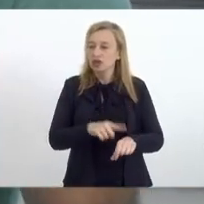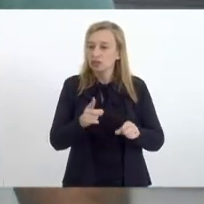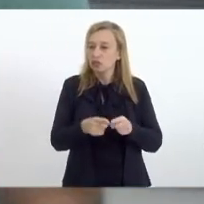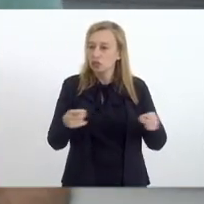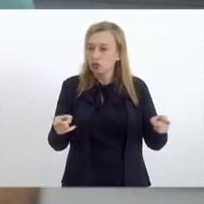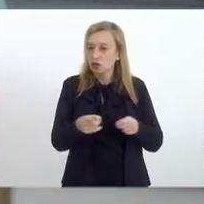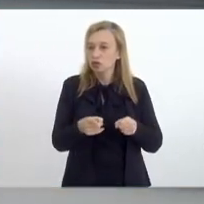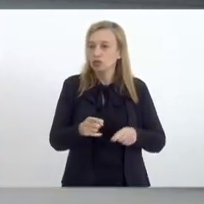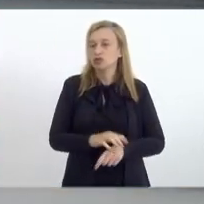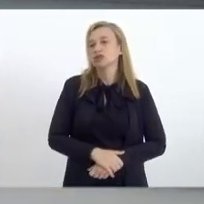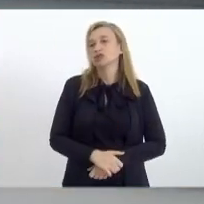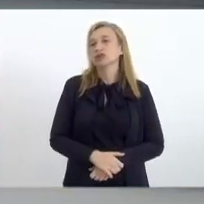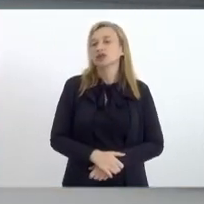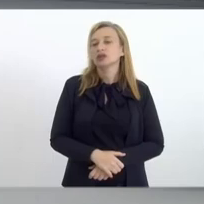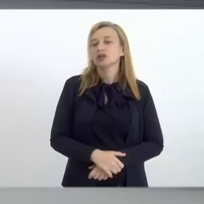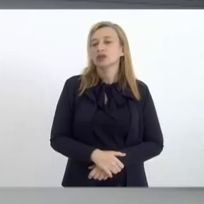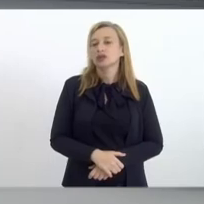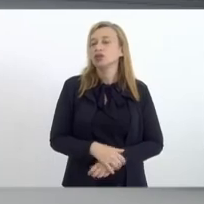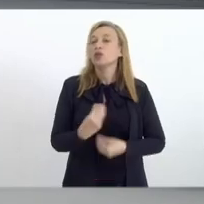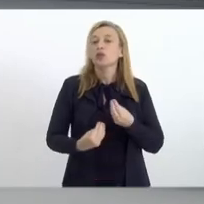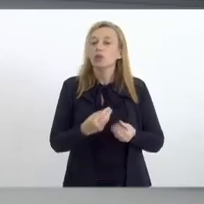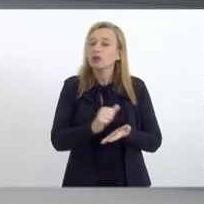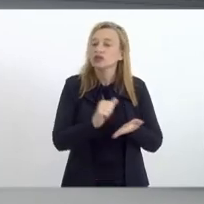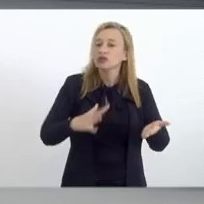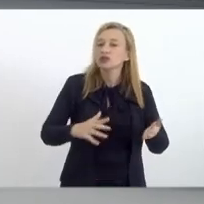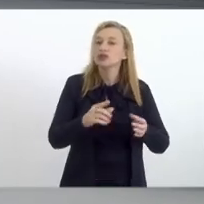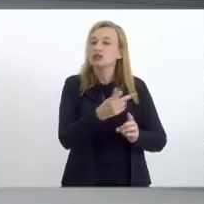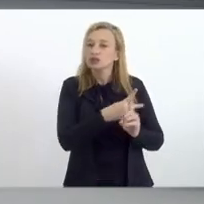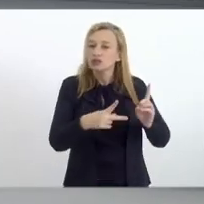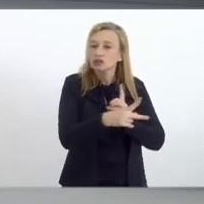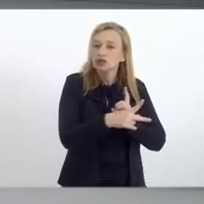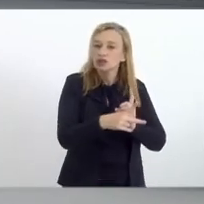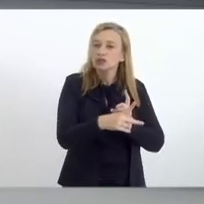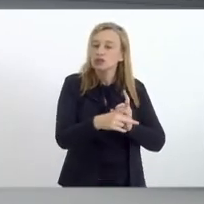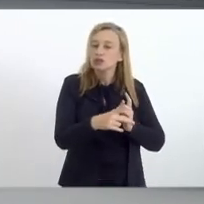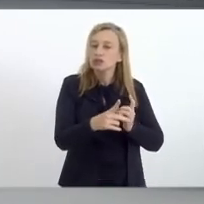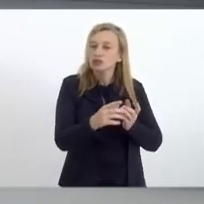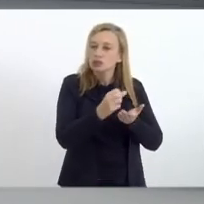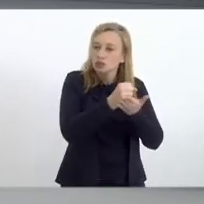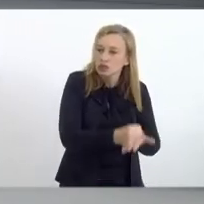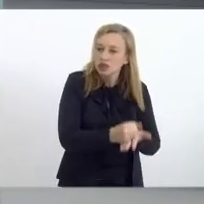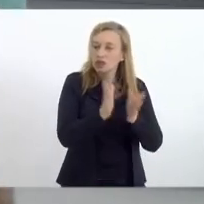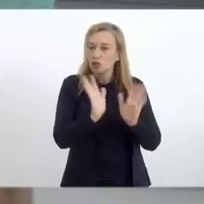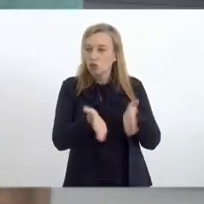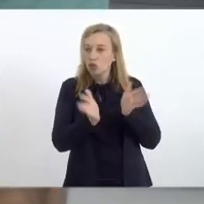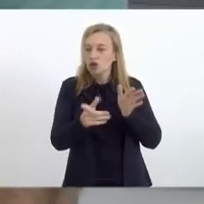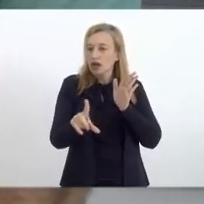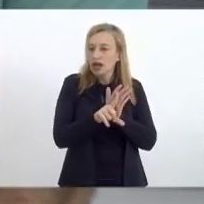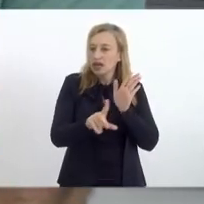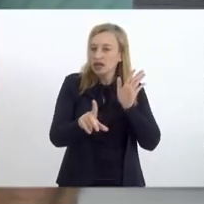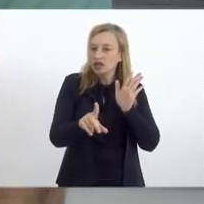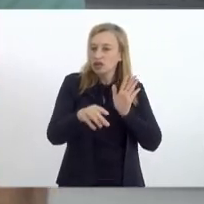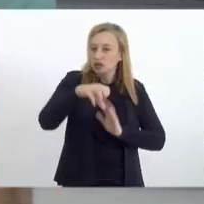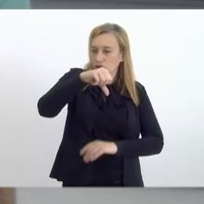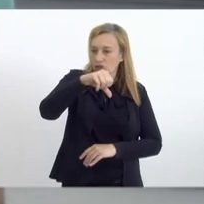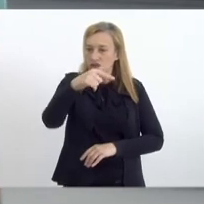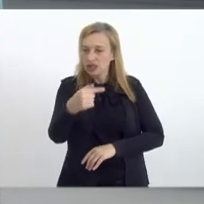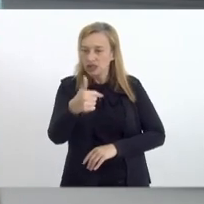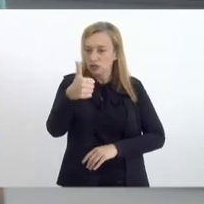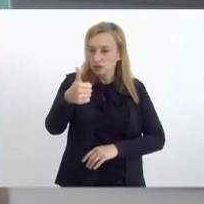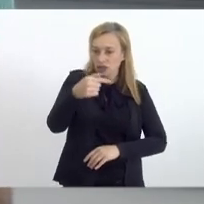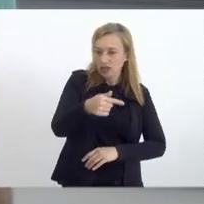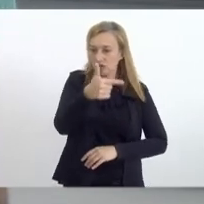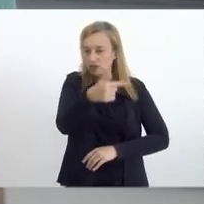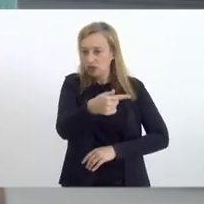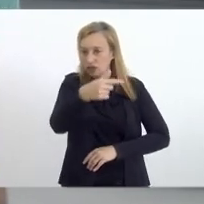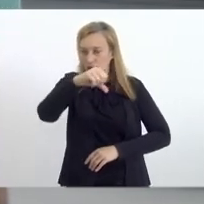E como as atividades do Rio Previdência são custeadas hoje? A Lei 9717 de 98, que é a